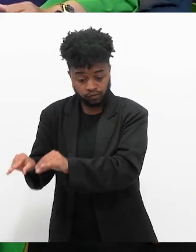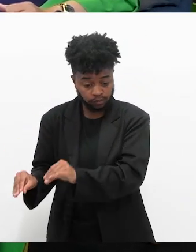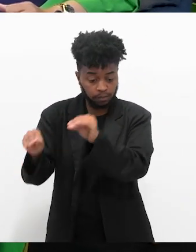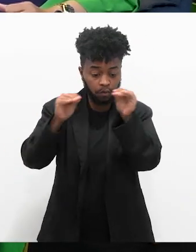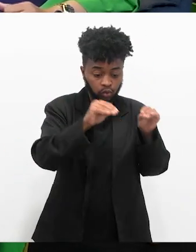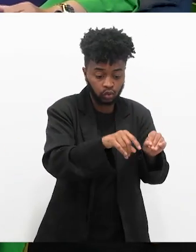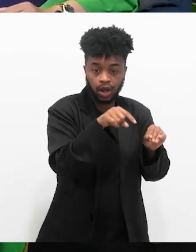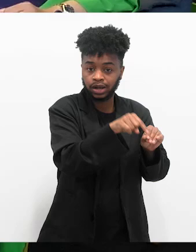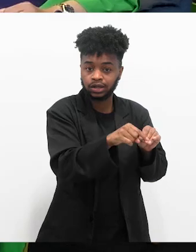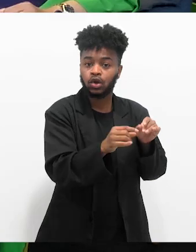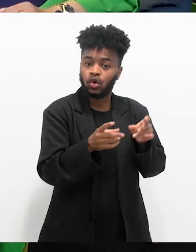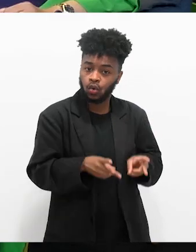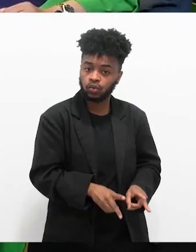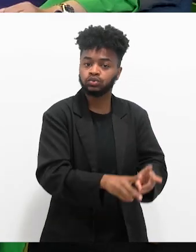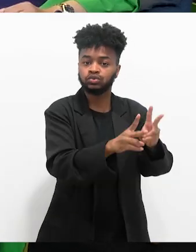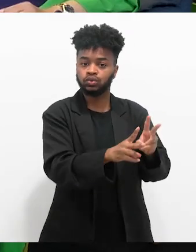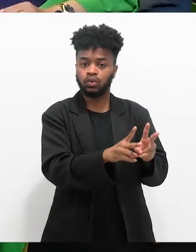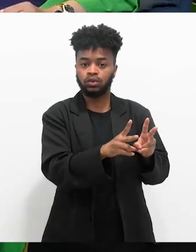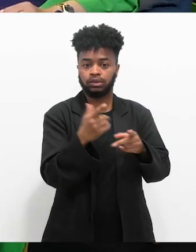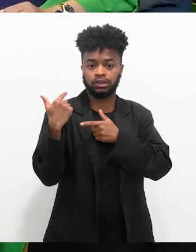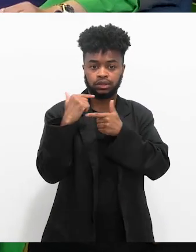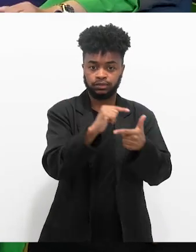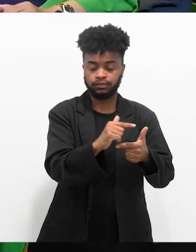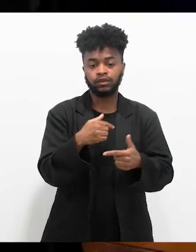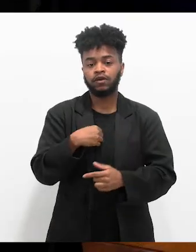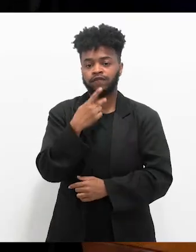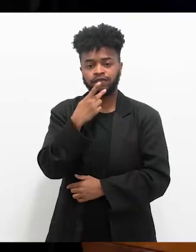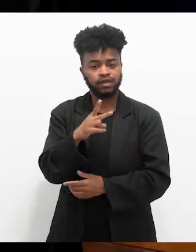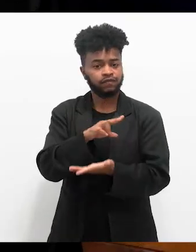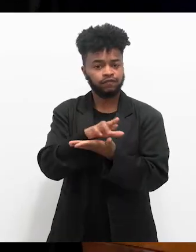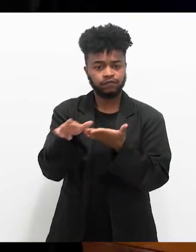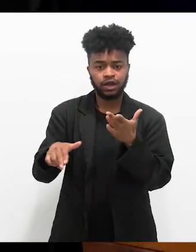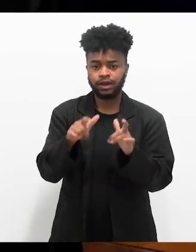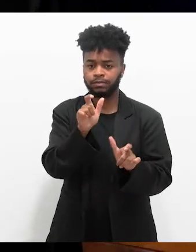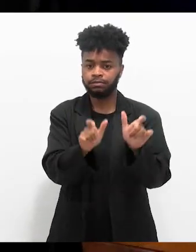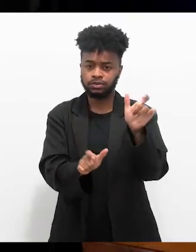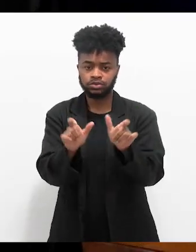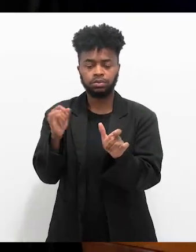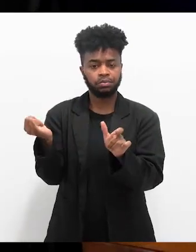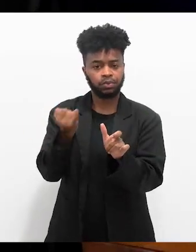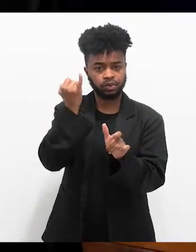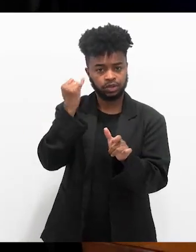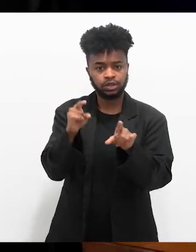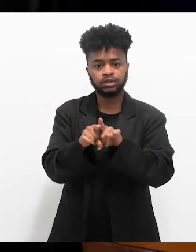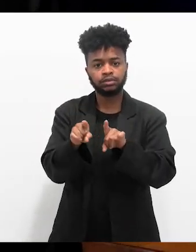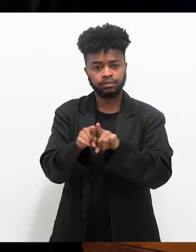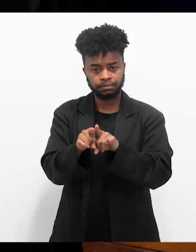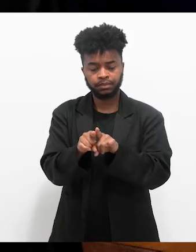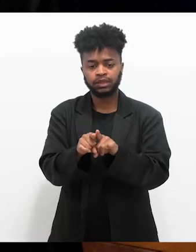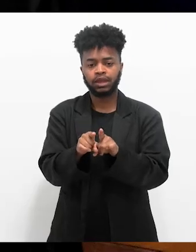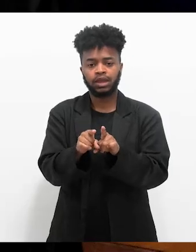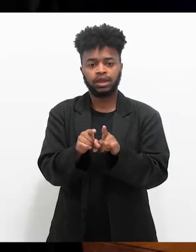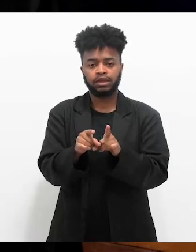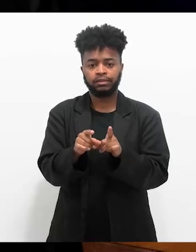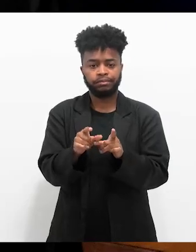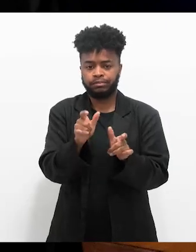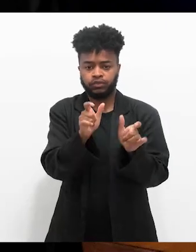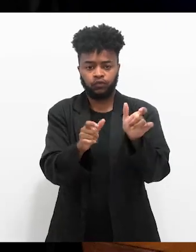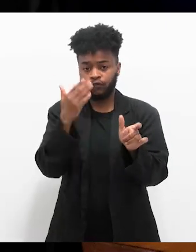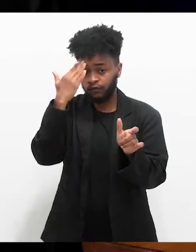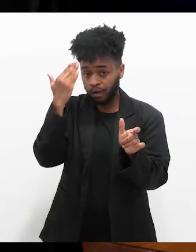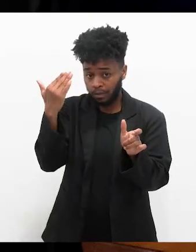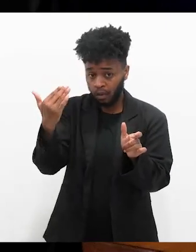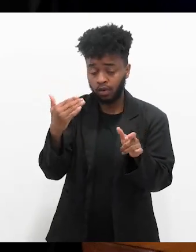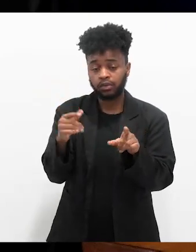de Leifé, ele vem sempre... Vamos falar muito sobre Remiro Herrera, que é a Dexina, que é um babalaô, o Barameji, que foi muito